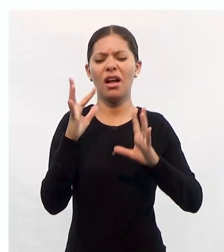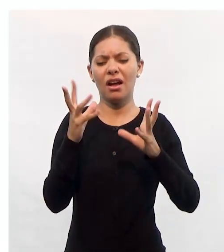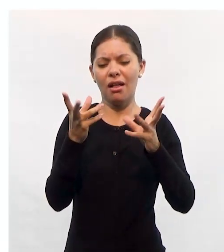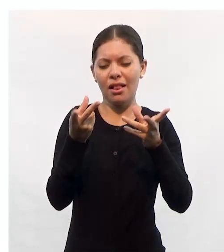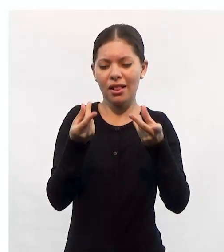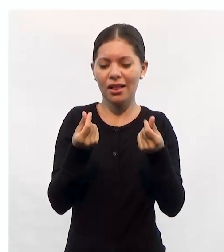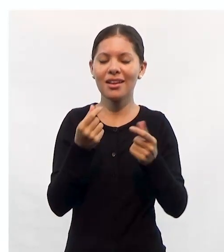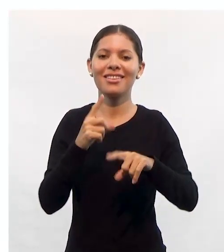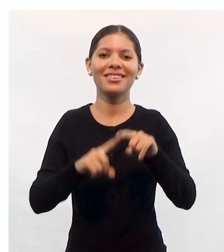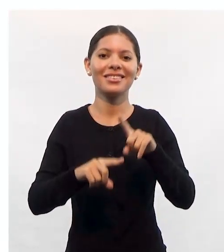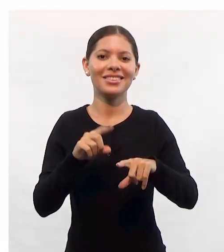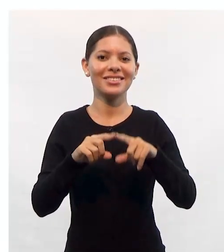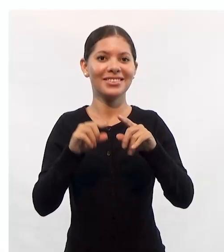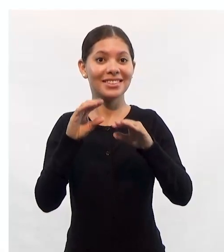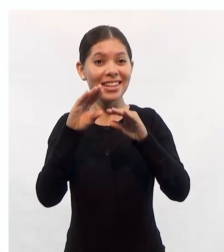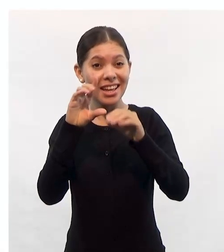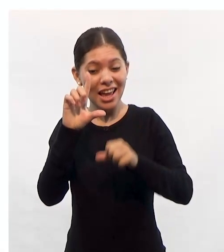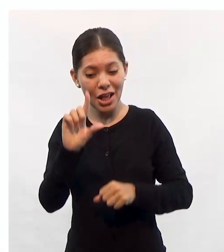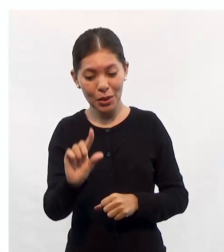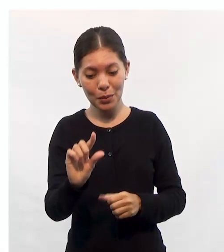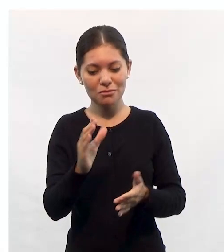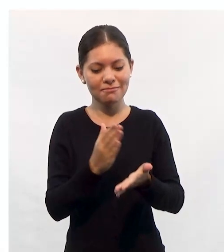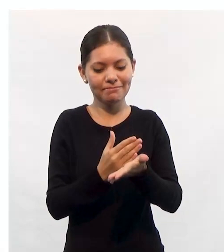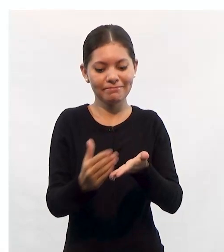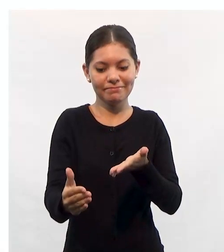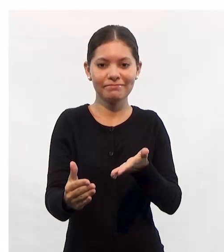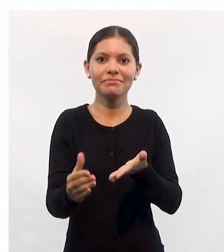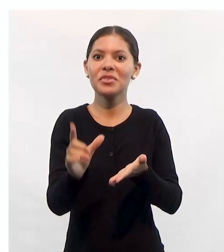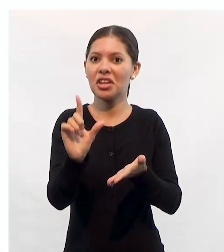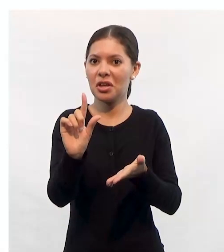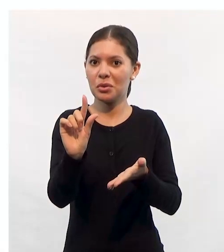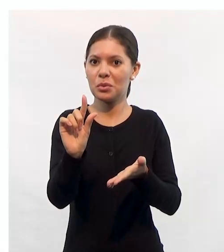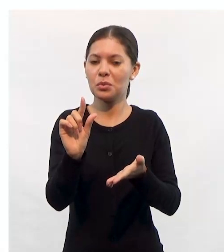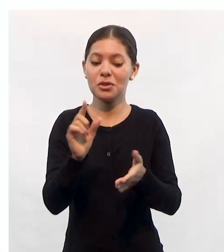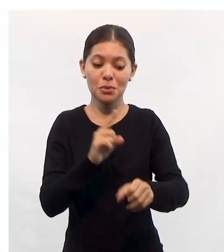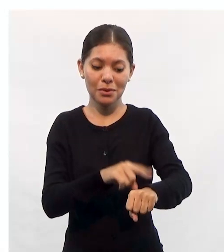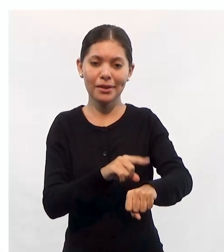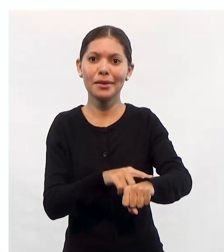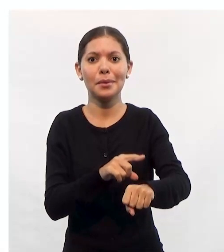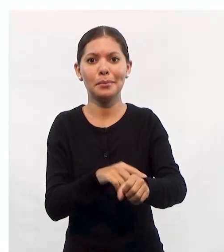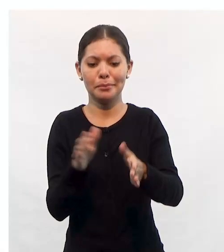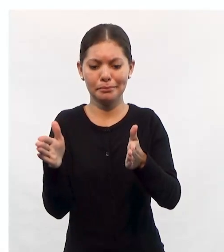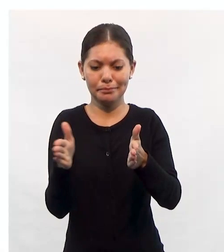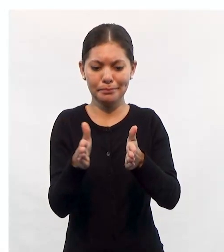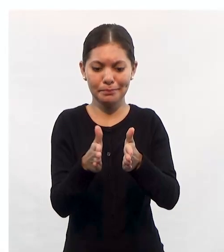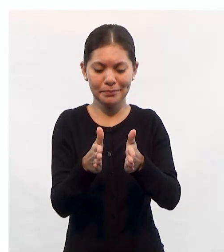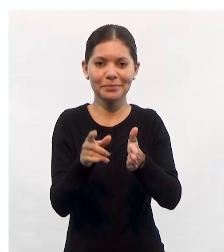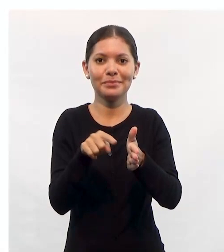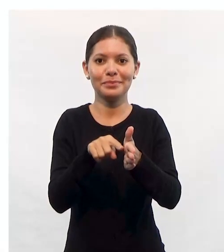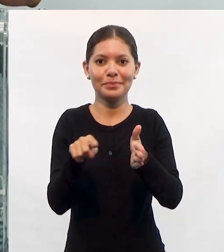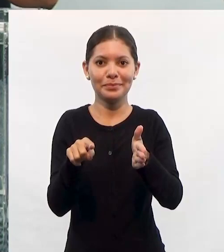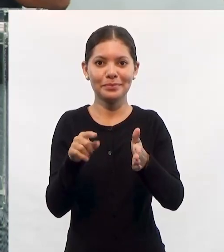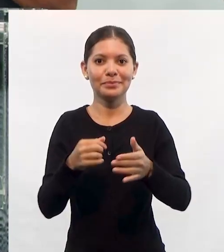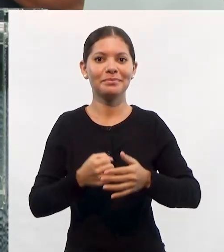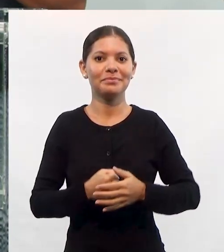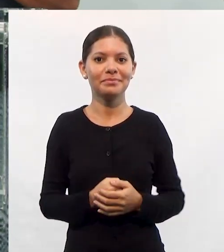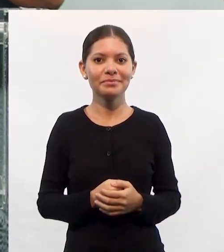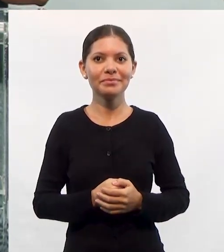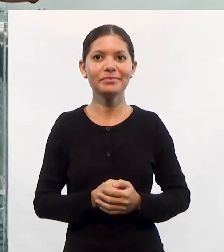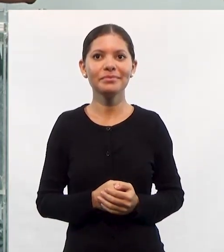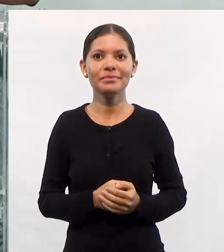qualidade dos produtos e reduzem o desperdício, o tempo de produção. Aqui nós temos